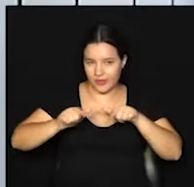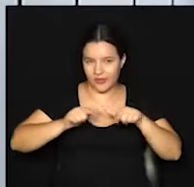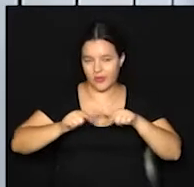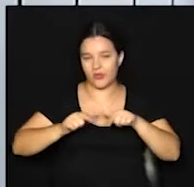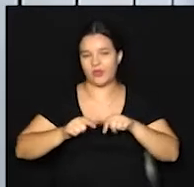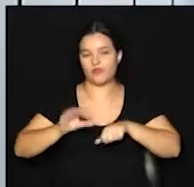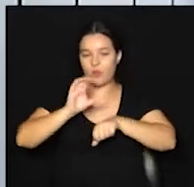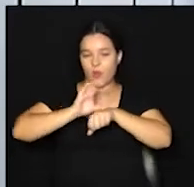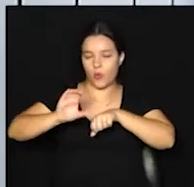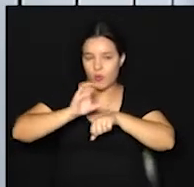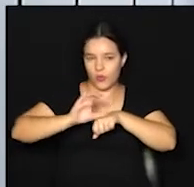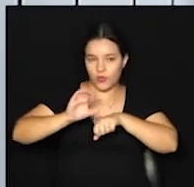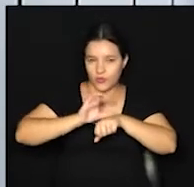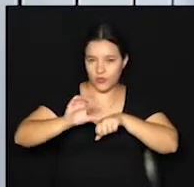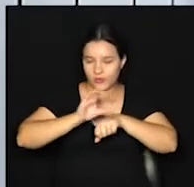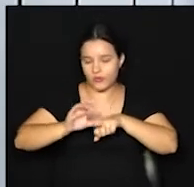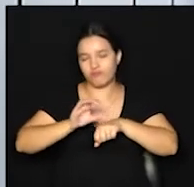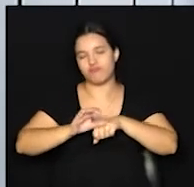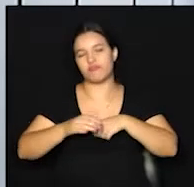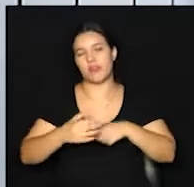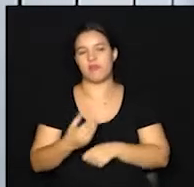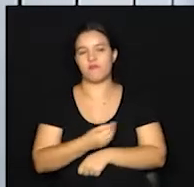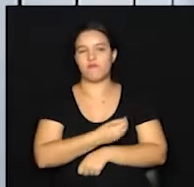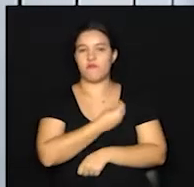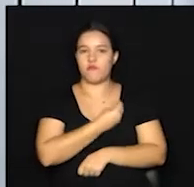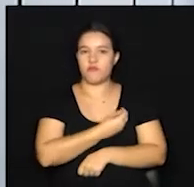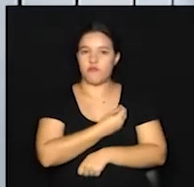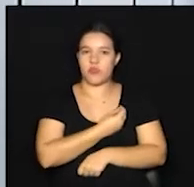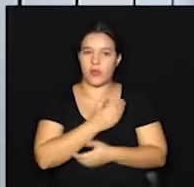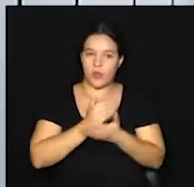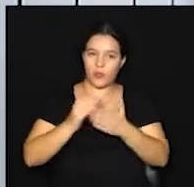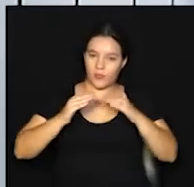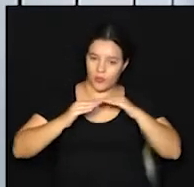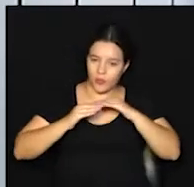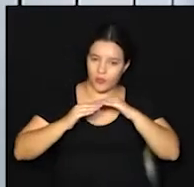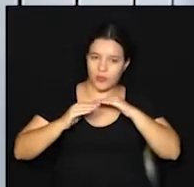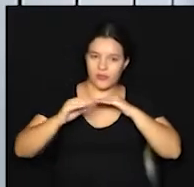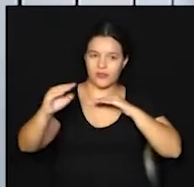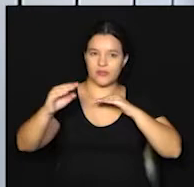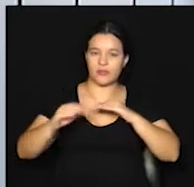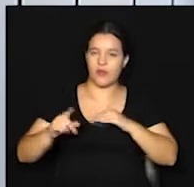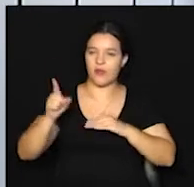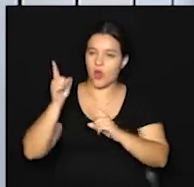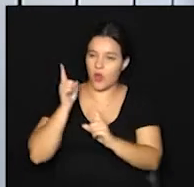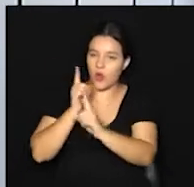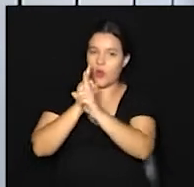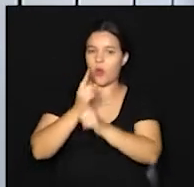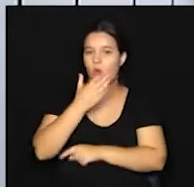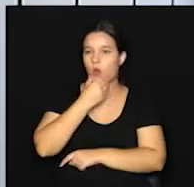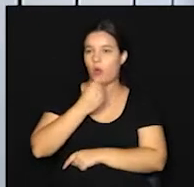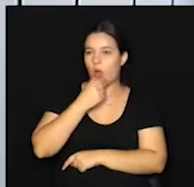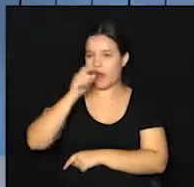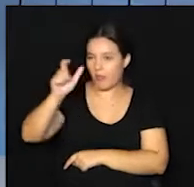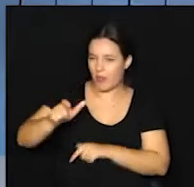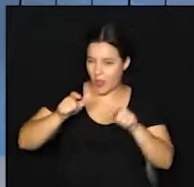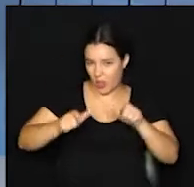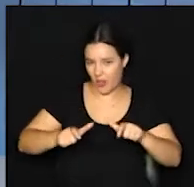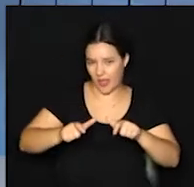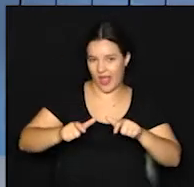seu curso, a vida começou a ficar estável, e aí você encontrou um rapaz na